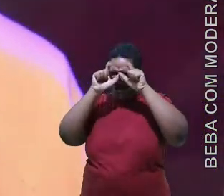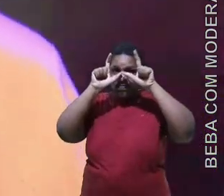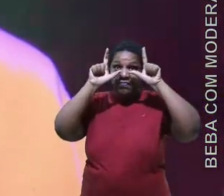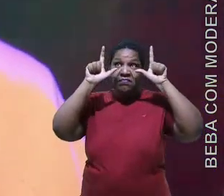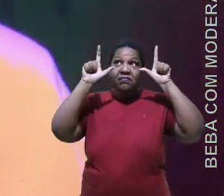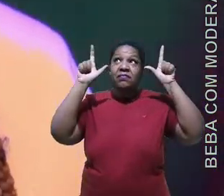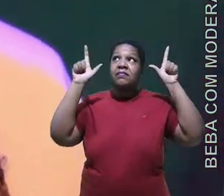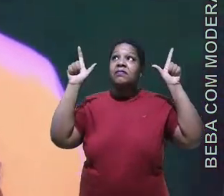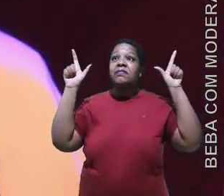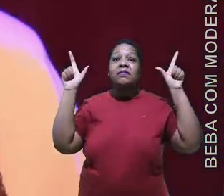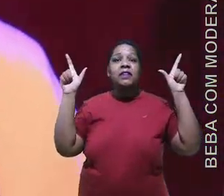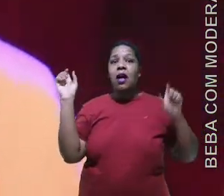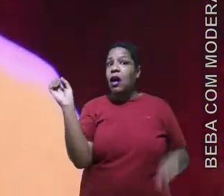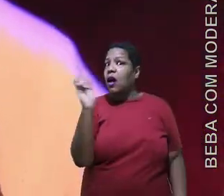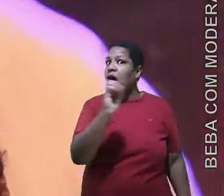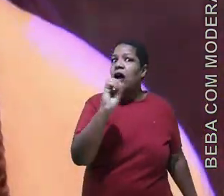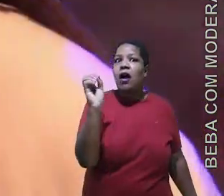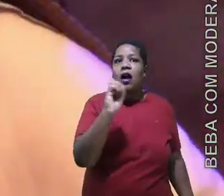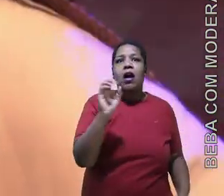cheguei